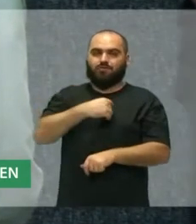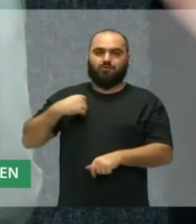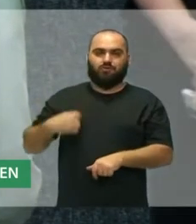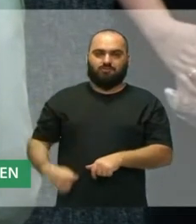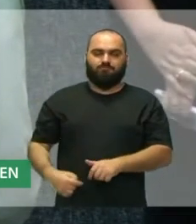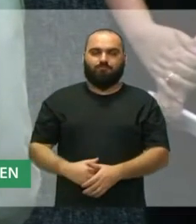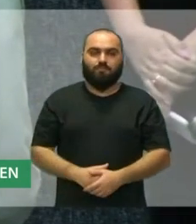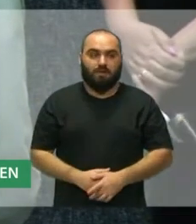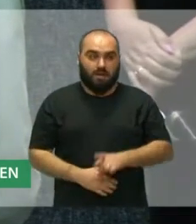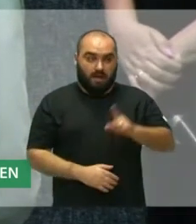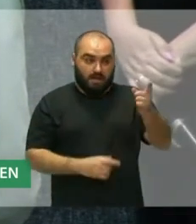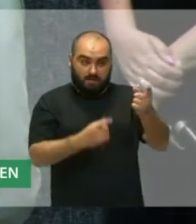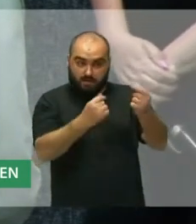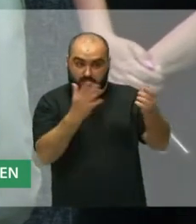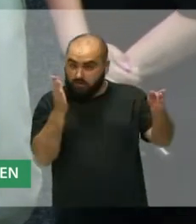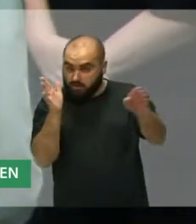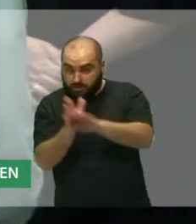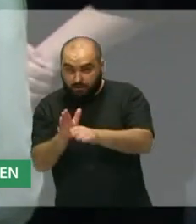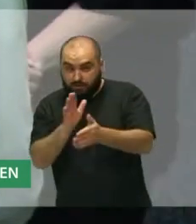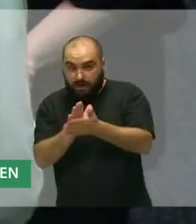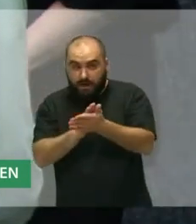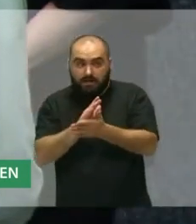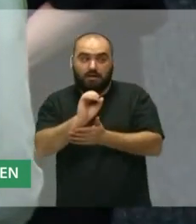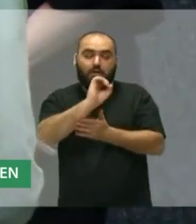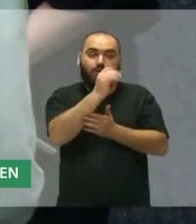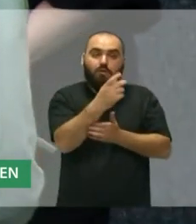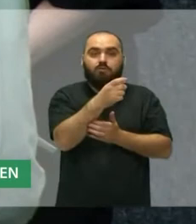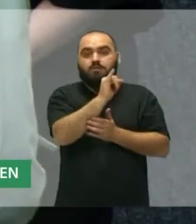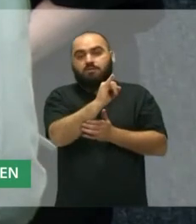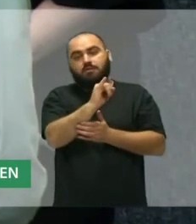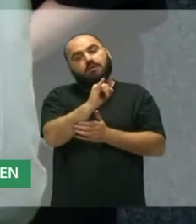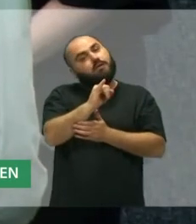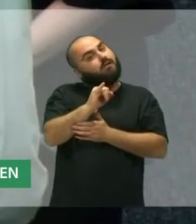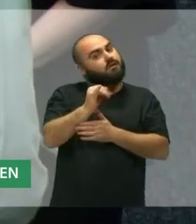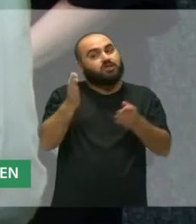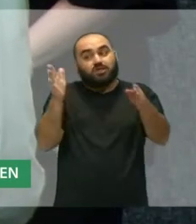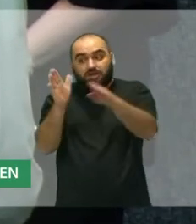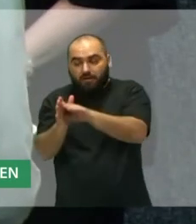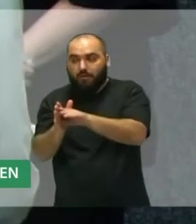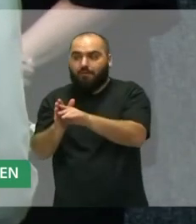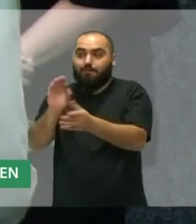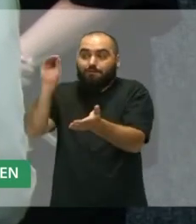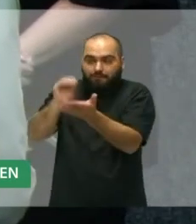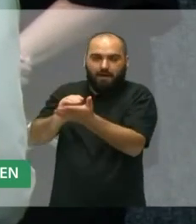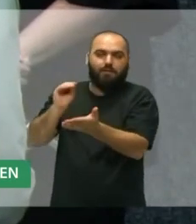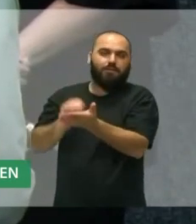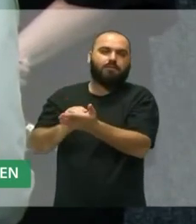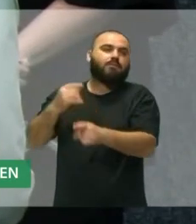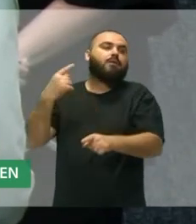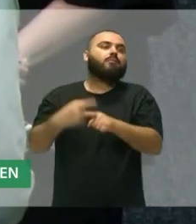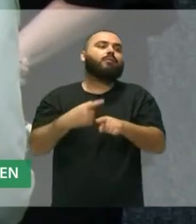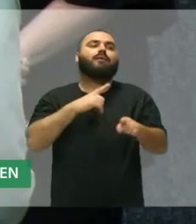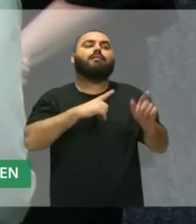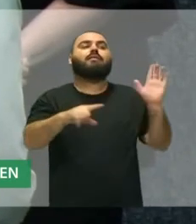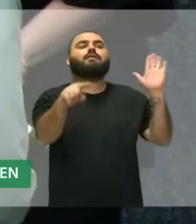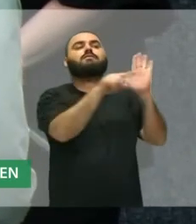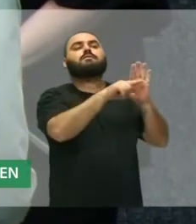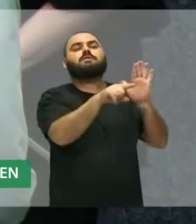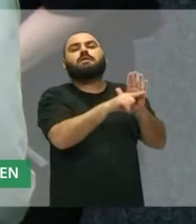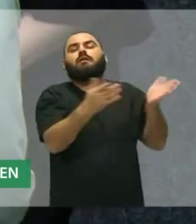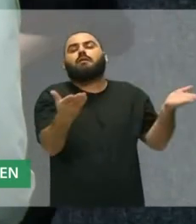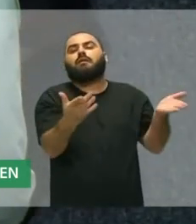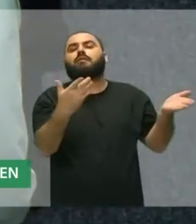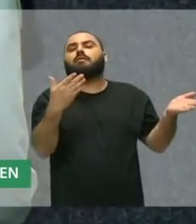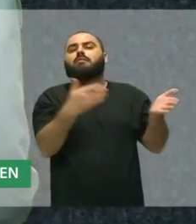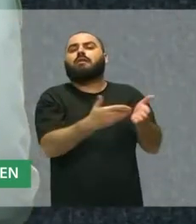dinheiro não chegou, ou se chegou, não foi suficiente, e por que ainda há o déficit? E